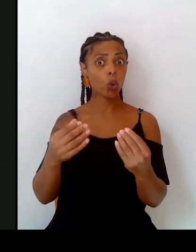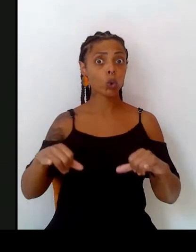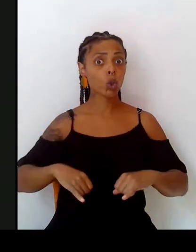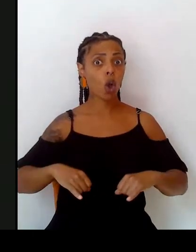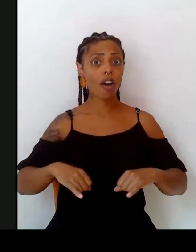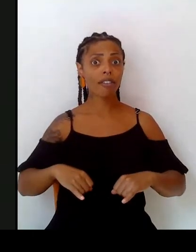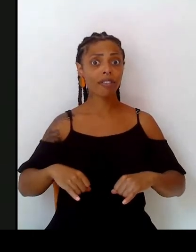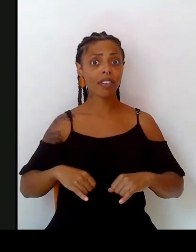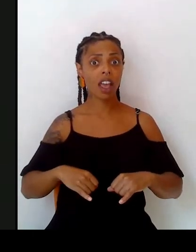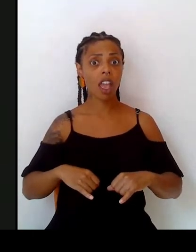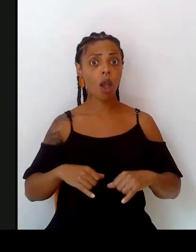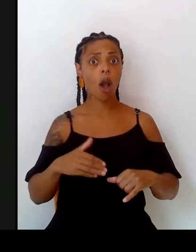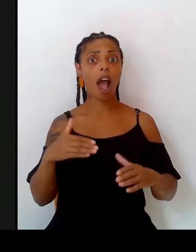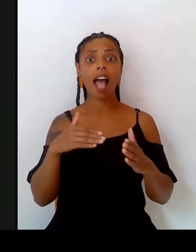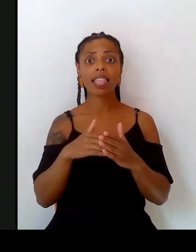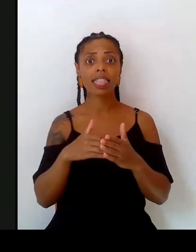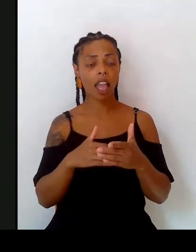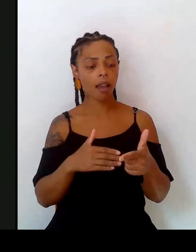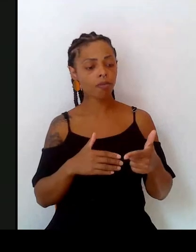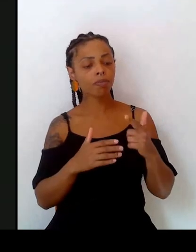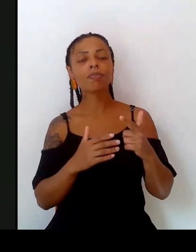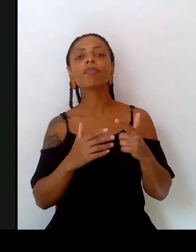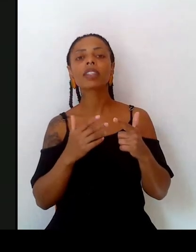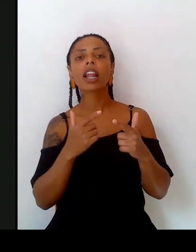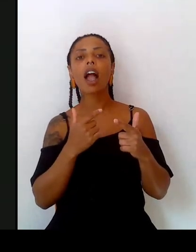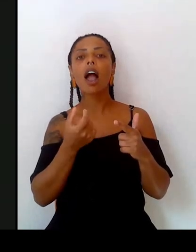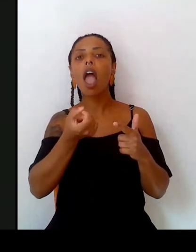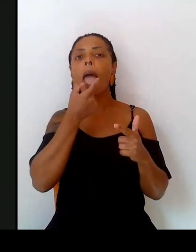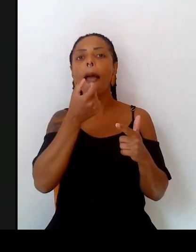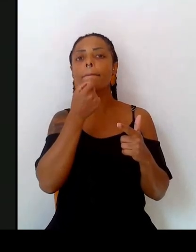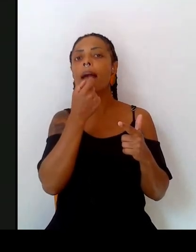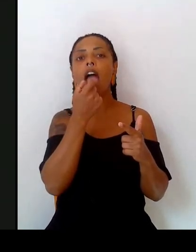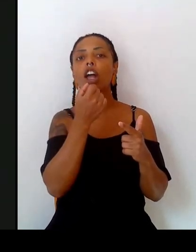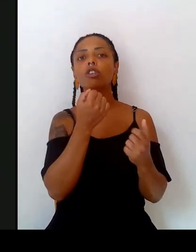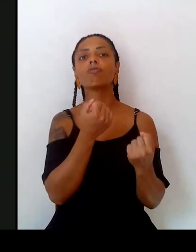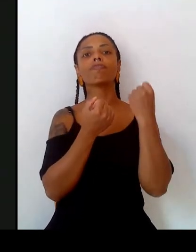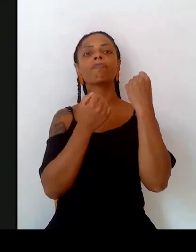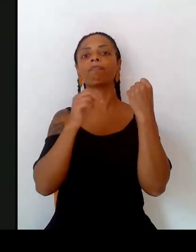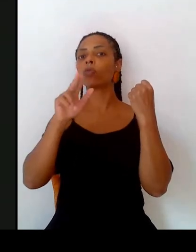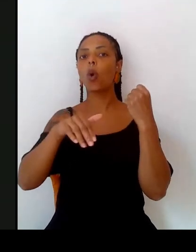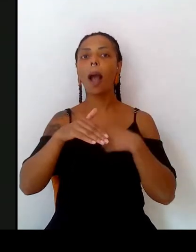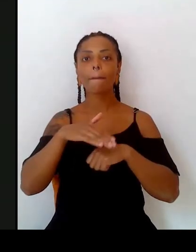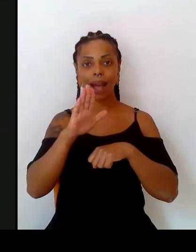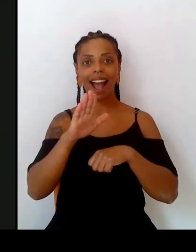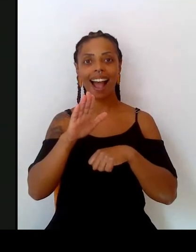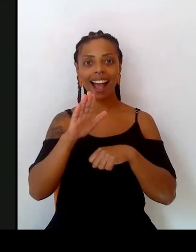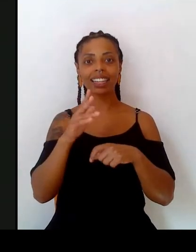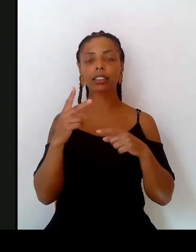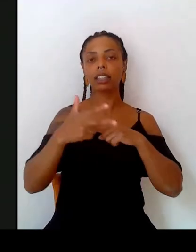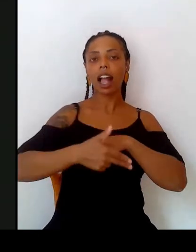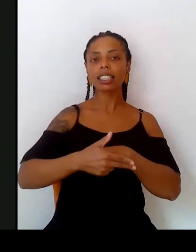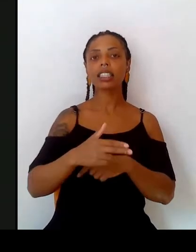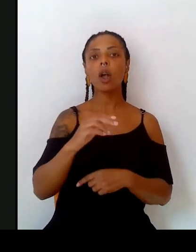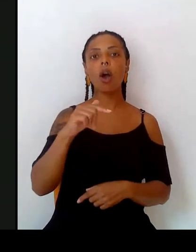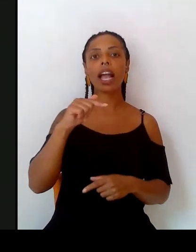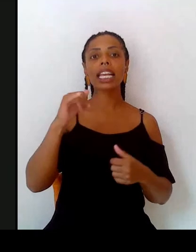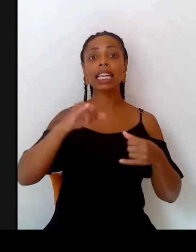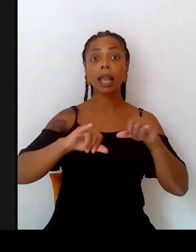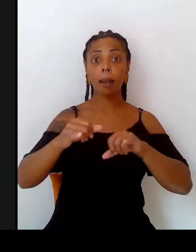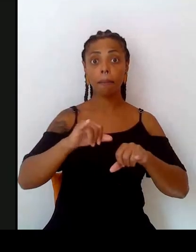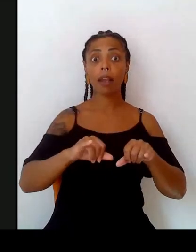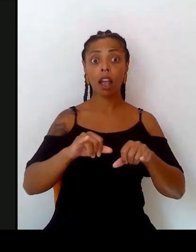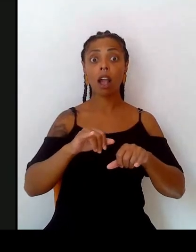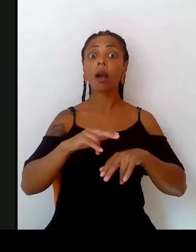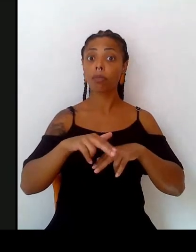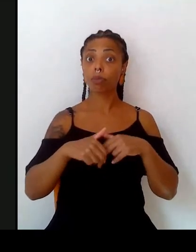castração química por esse tipo de Atos que finalmente estavam representados na obra